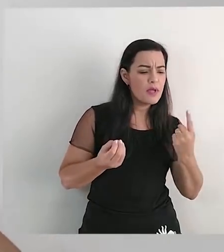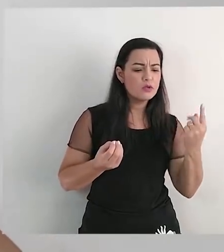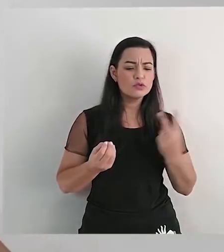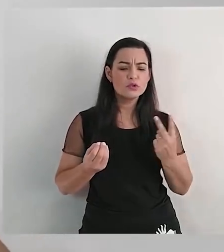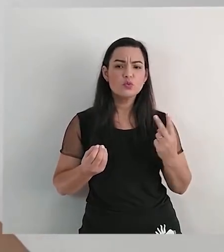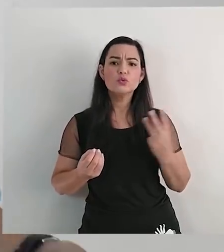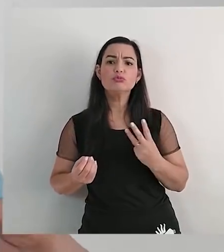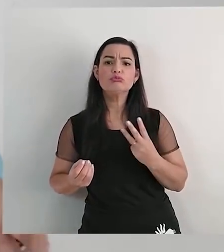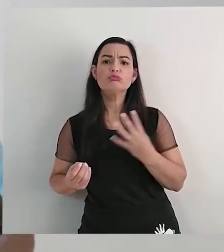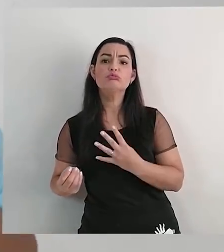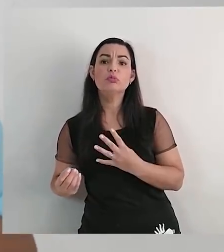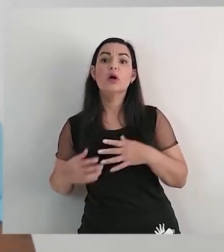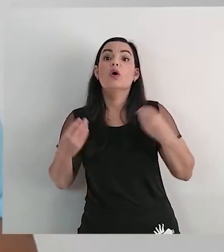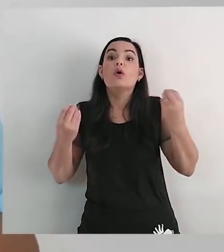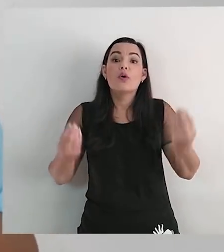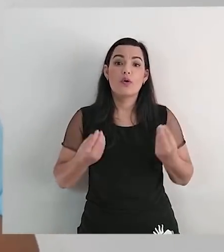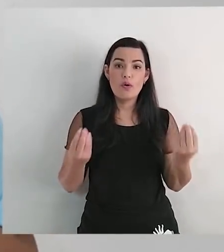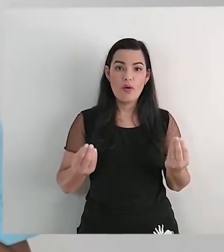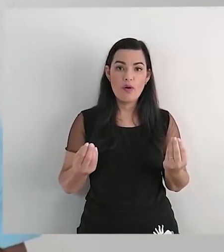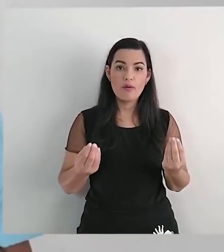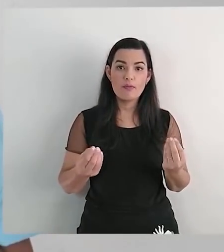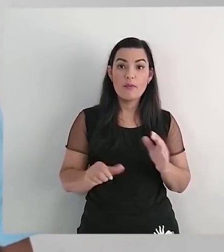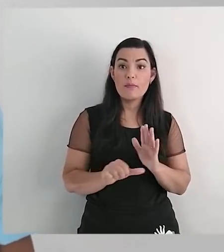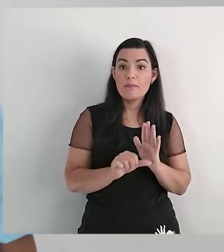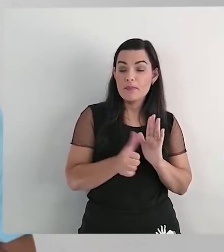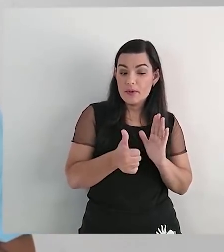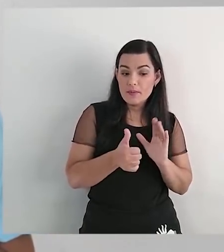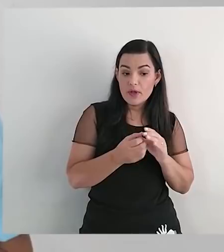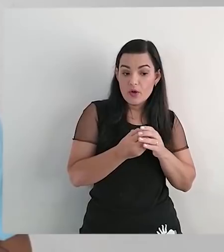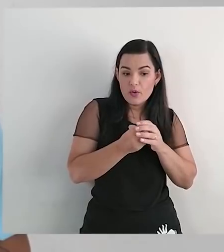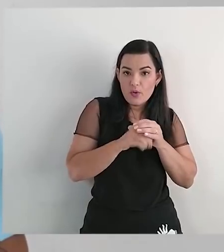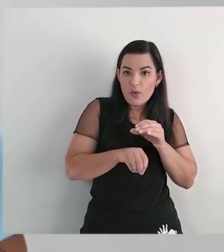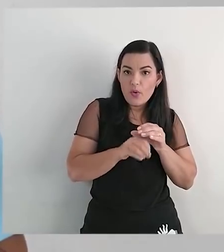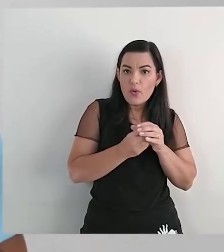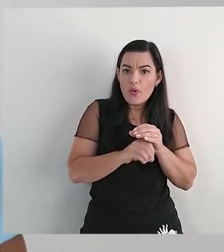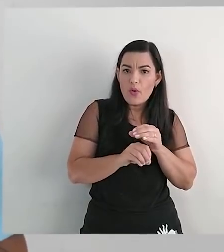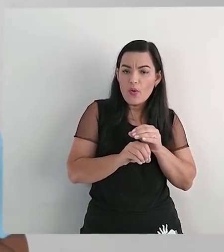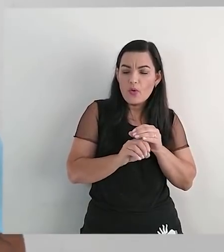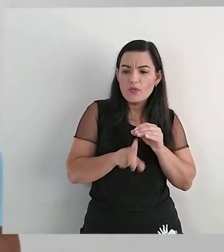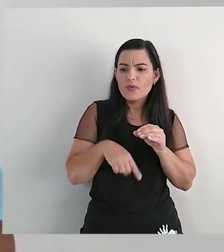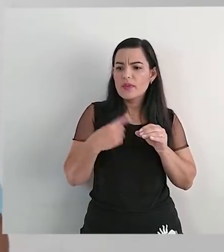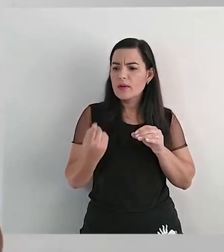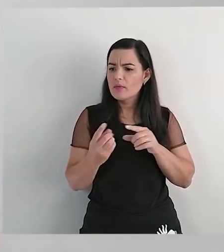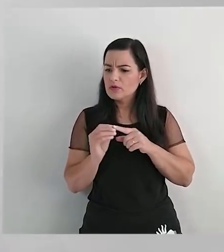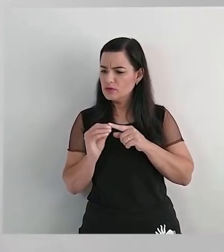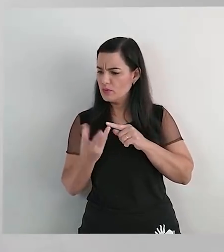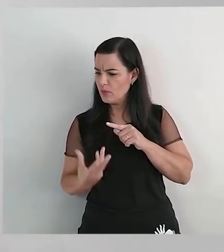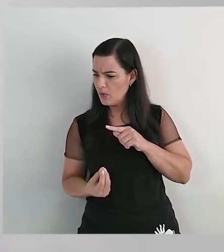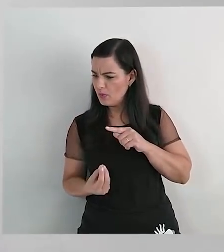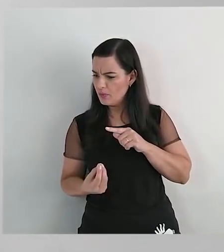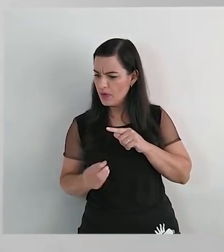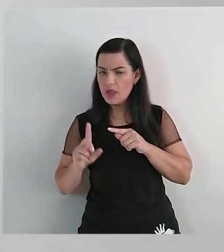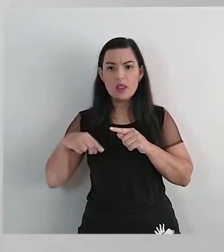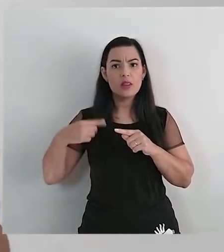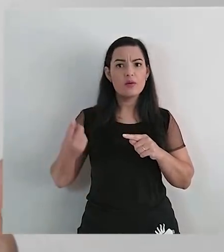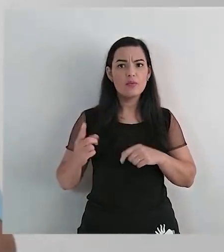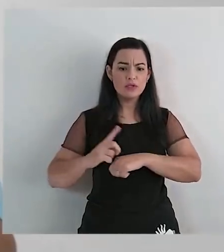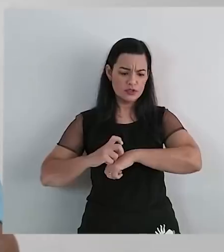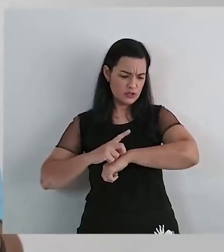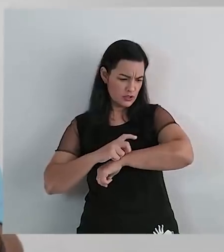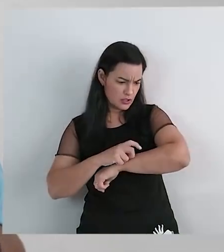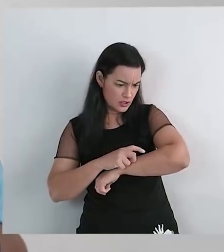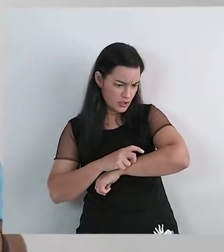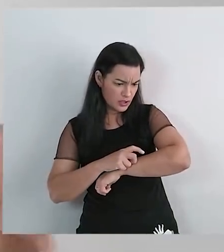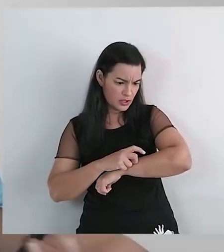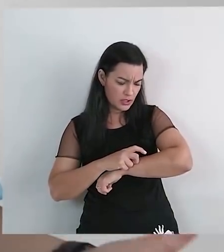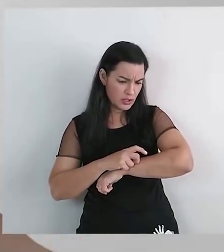ovo, passar para a pupa, depois chegar no estágio de larva, depois chego na fase adulta? Não, ou